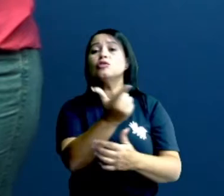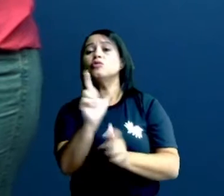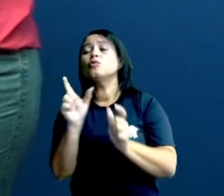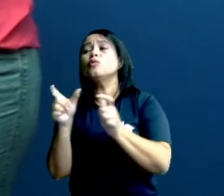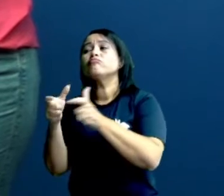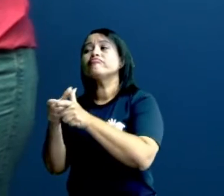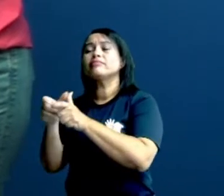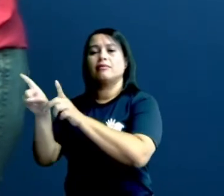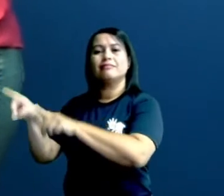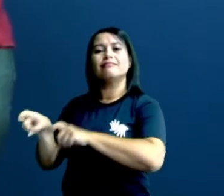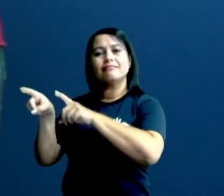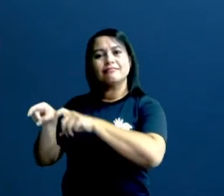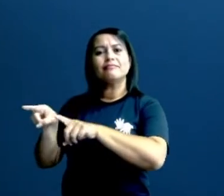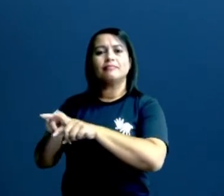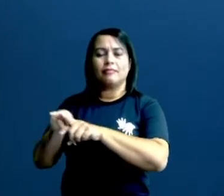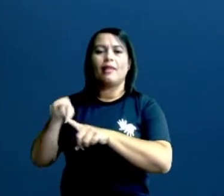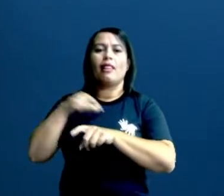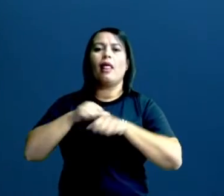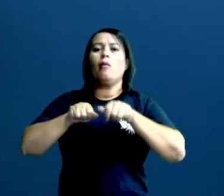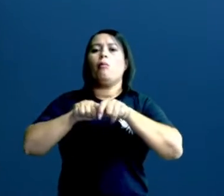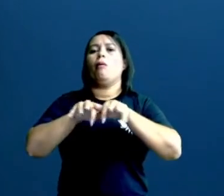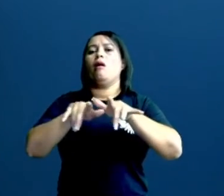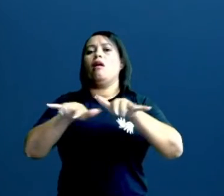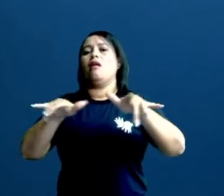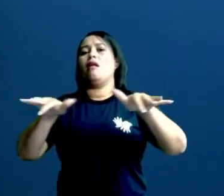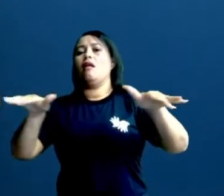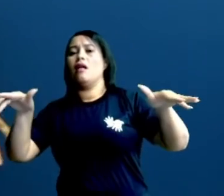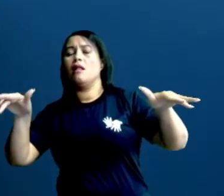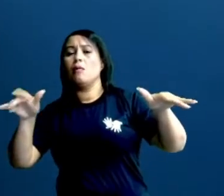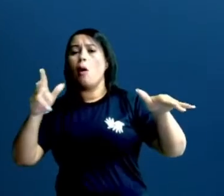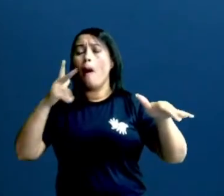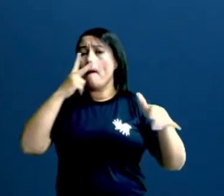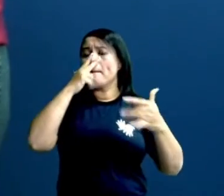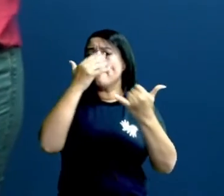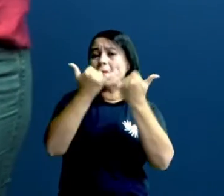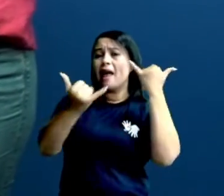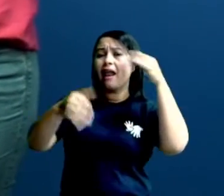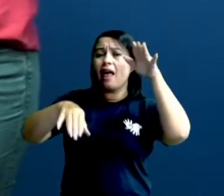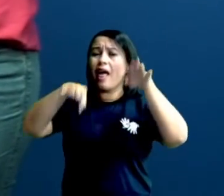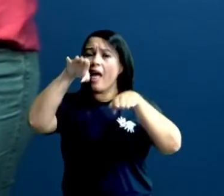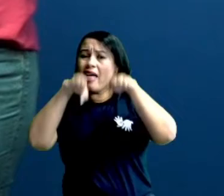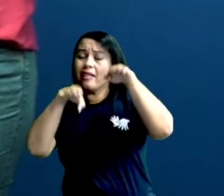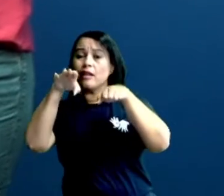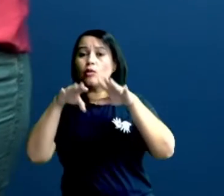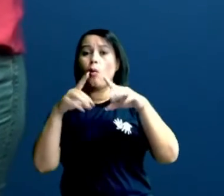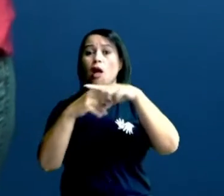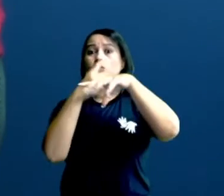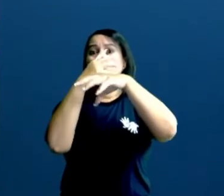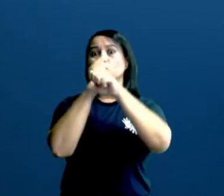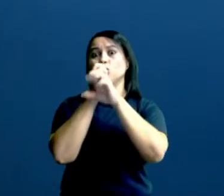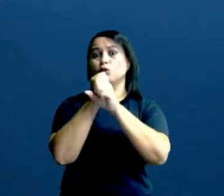no campo. Então, a gente tem uma distribuição bem igualitária. Quando a gente soma tudo isso, a